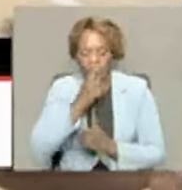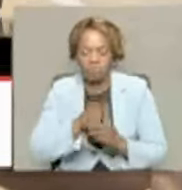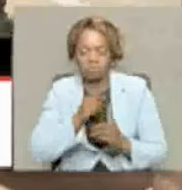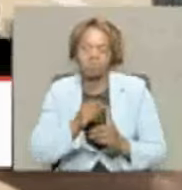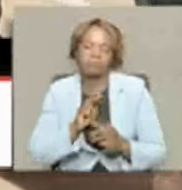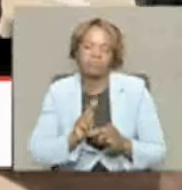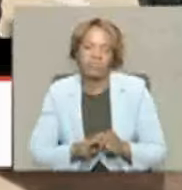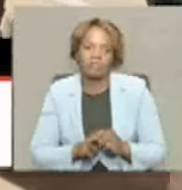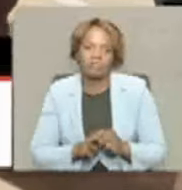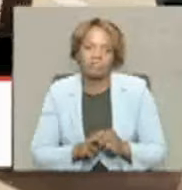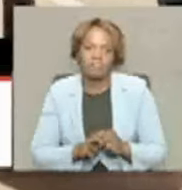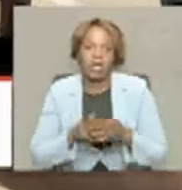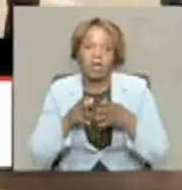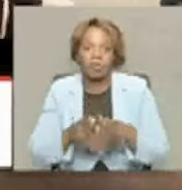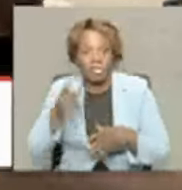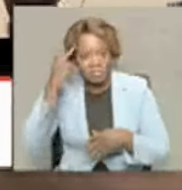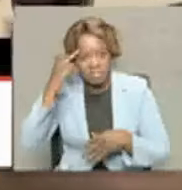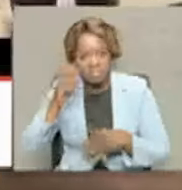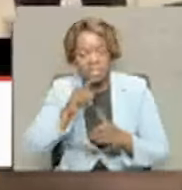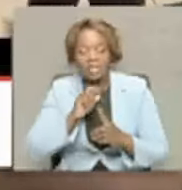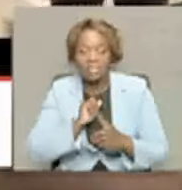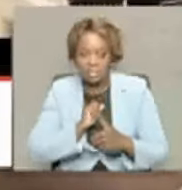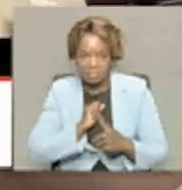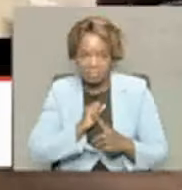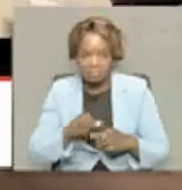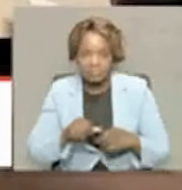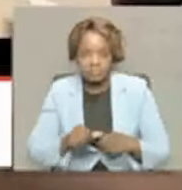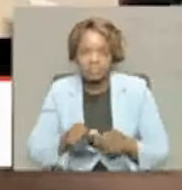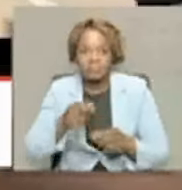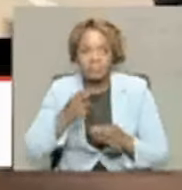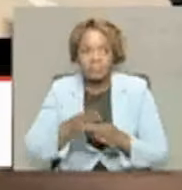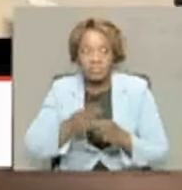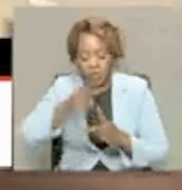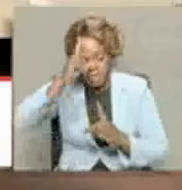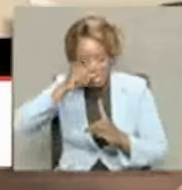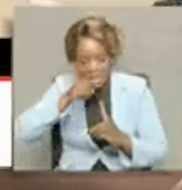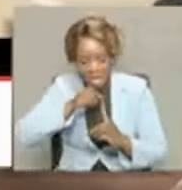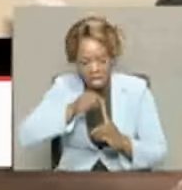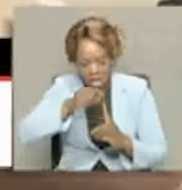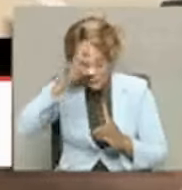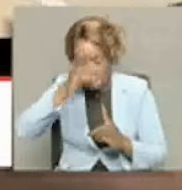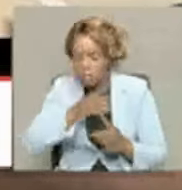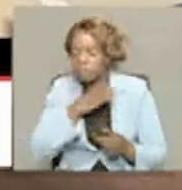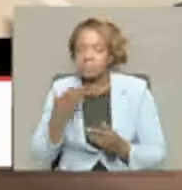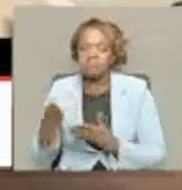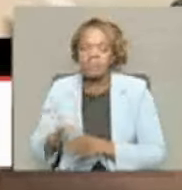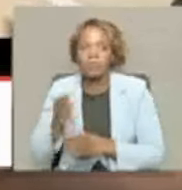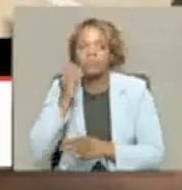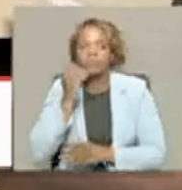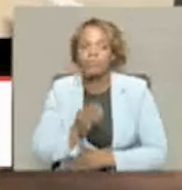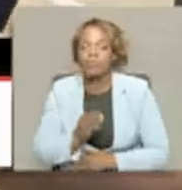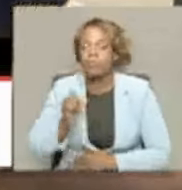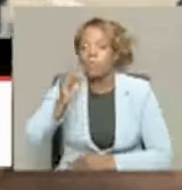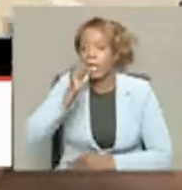falar. Então, é nossa responsabilidade manter o nome de Rui Minga, não é? Interpretando as suas canções,